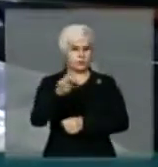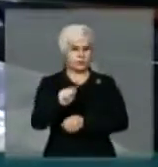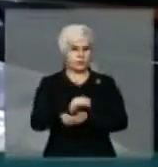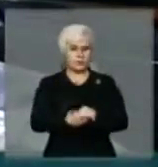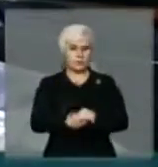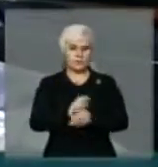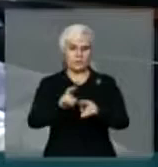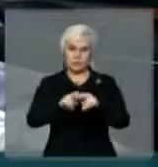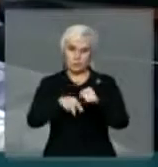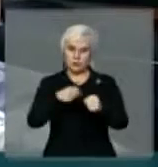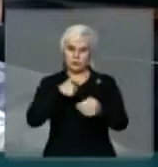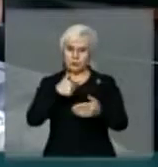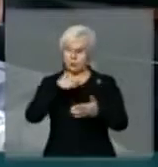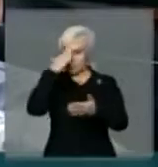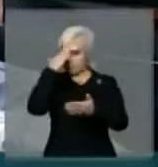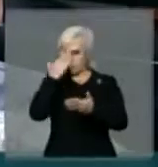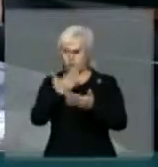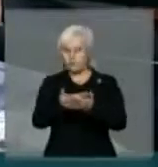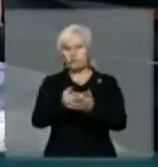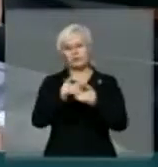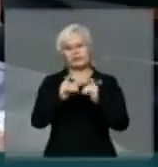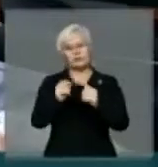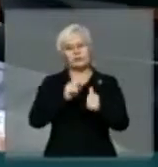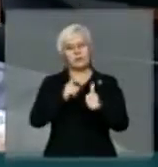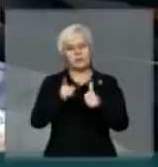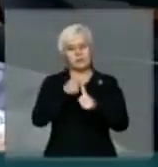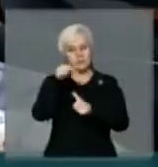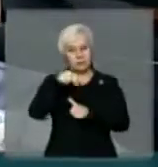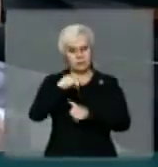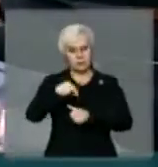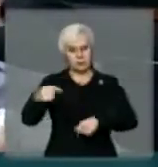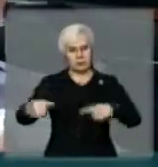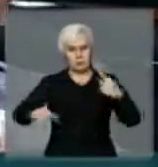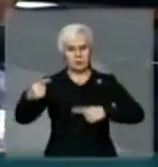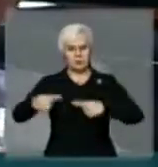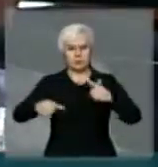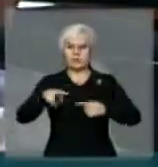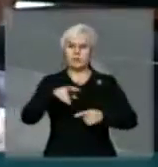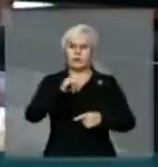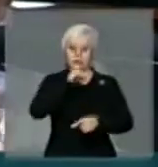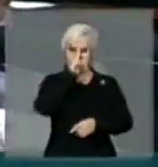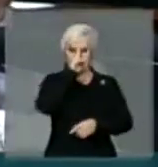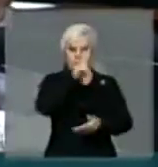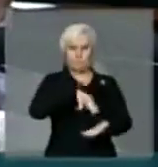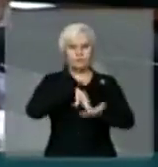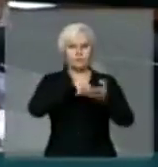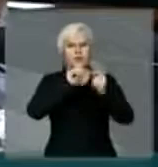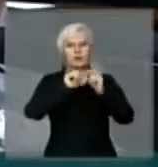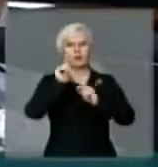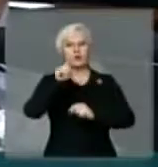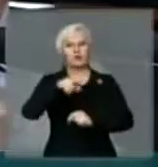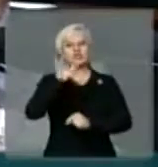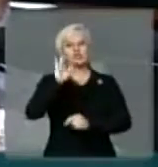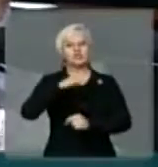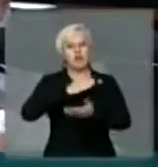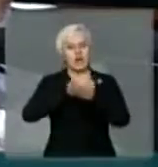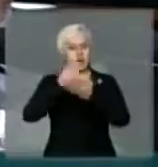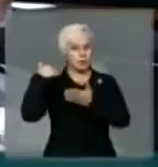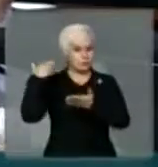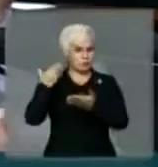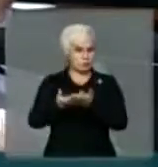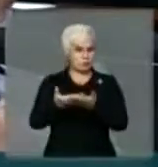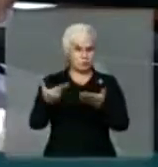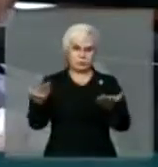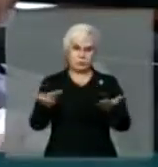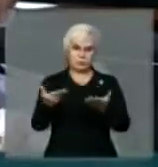Portanto, eu estou confiante, primeiro, que esse debate vem reforçar o que já está se fazendo e o que já está se